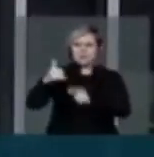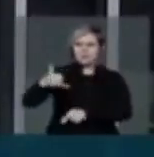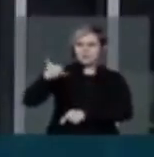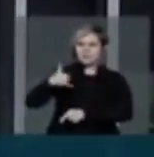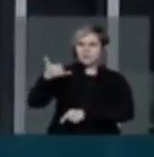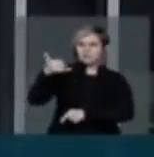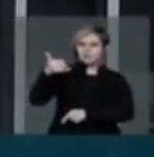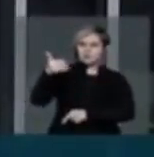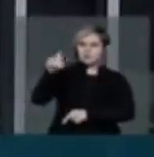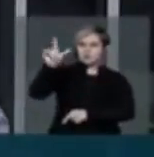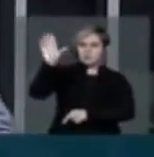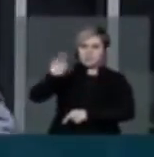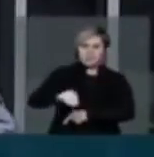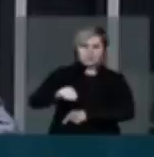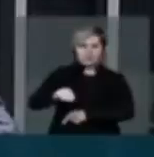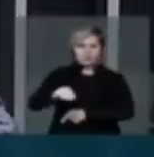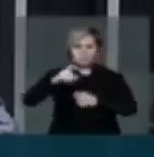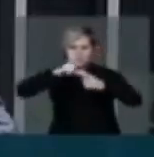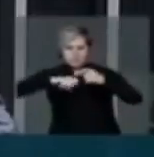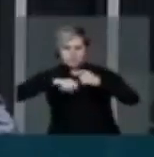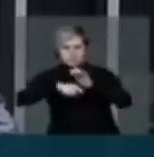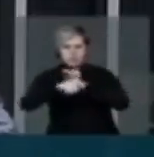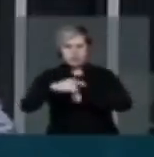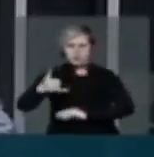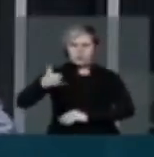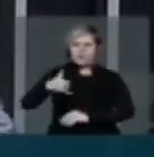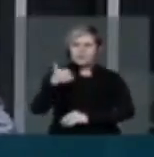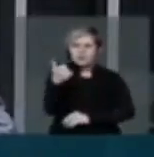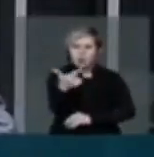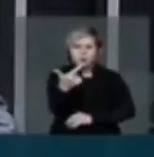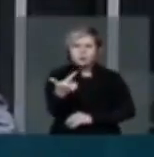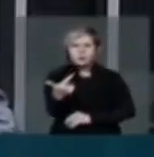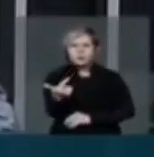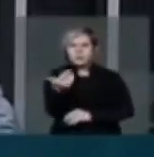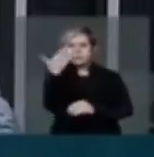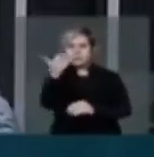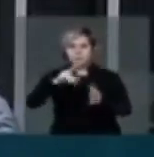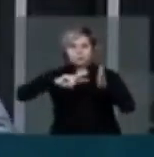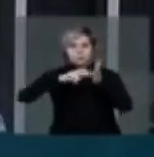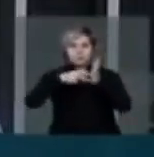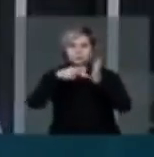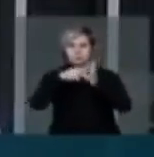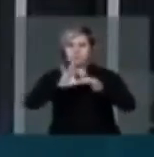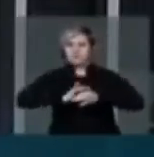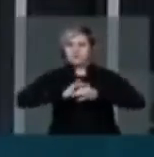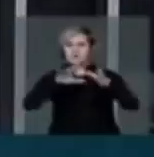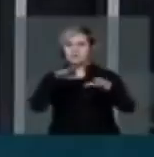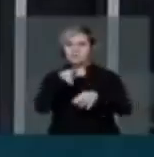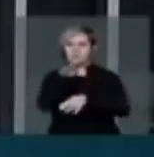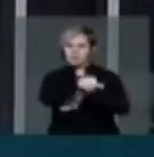sexual, o chamado estupro de vulnerável de 14 para 12 anos, isso é uma pré-legalização da pedofilia no